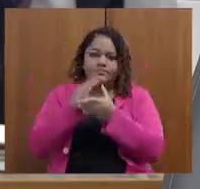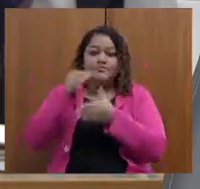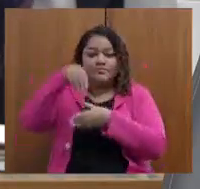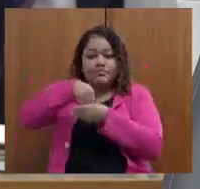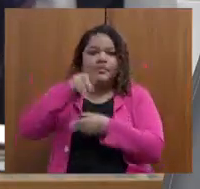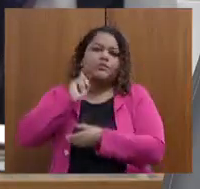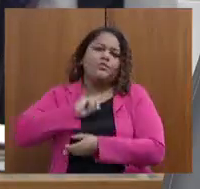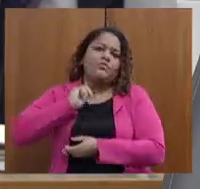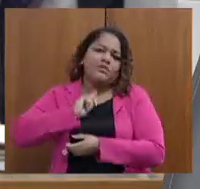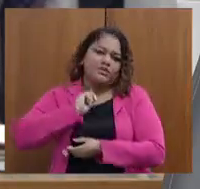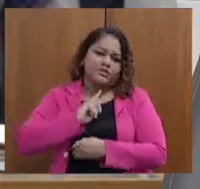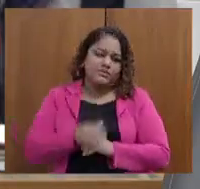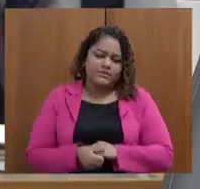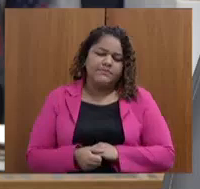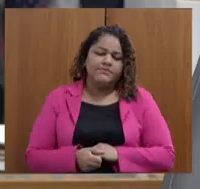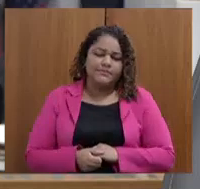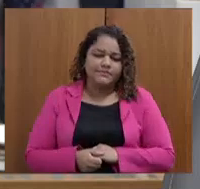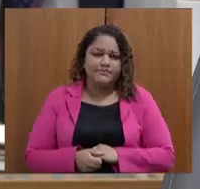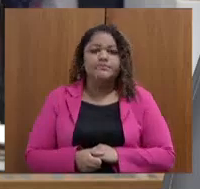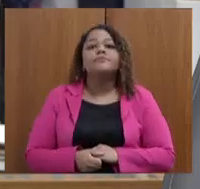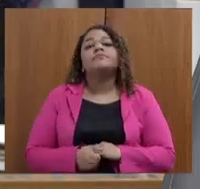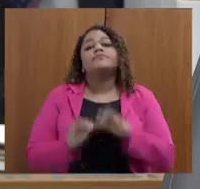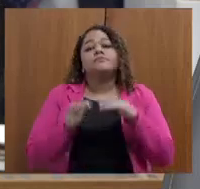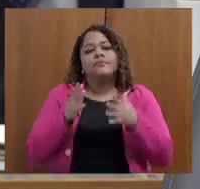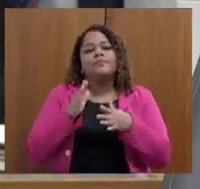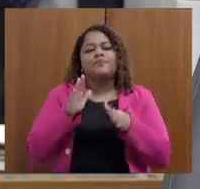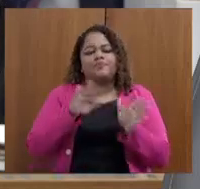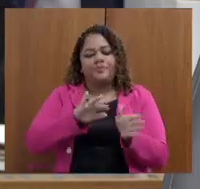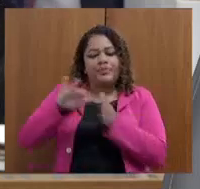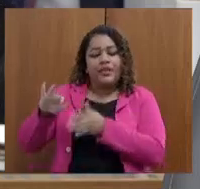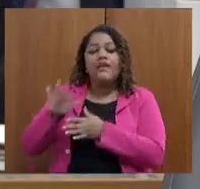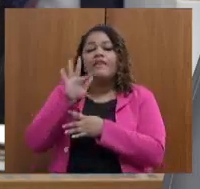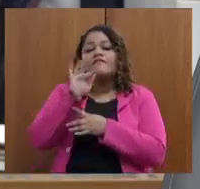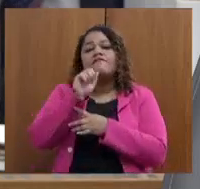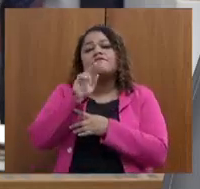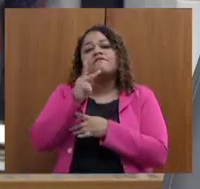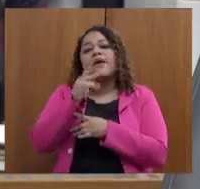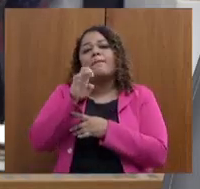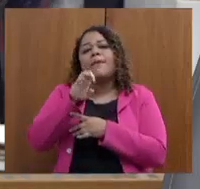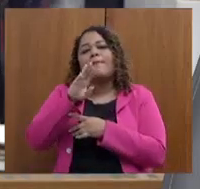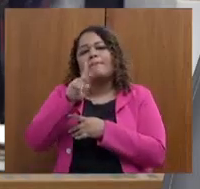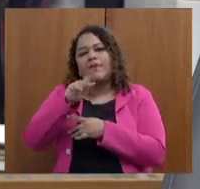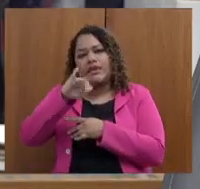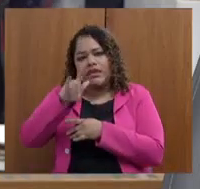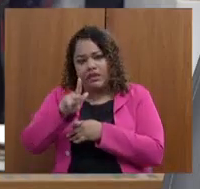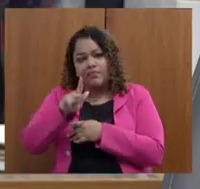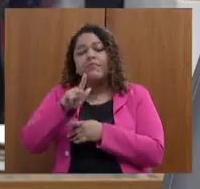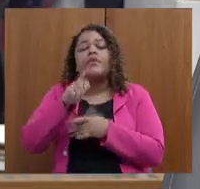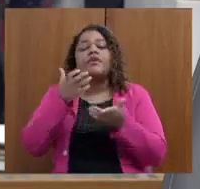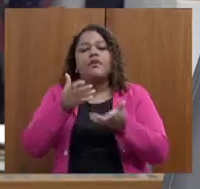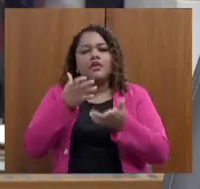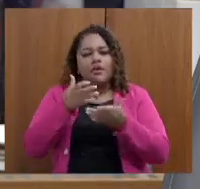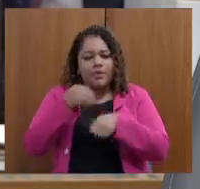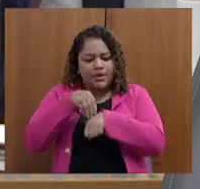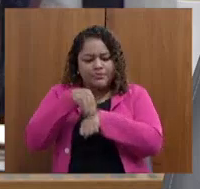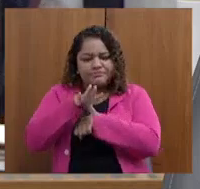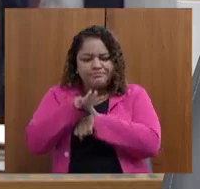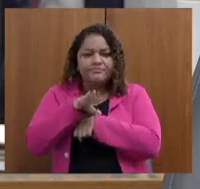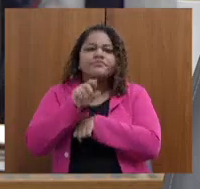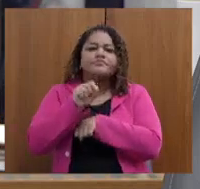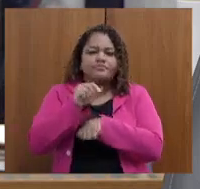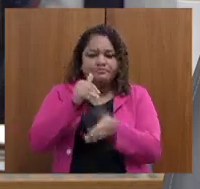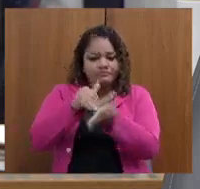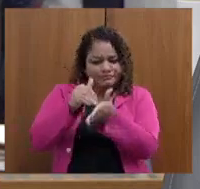secretário eu eu quero compartilhar da importância de nós chegarmos